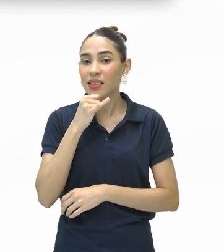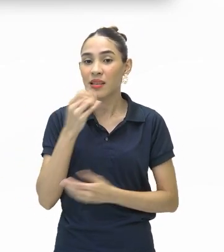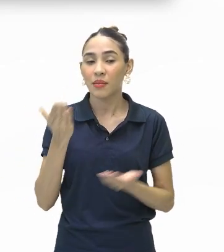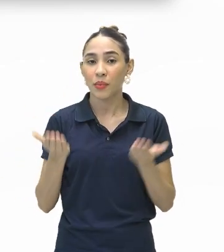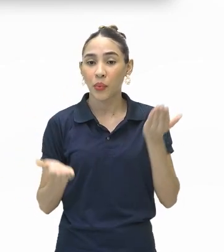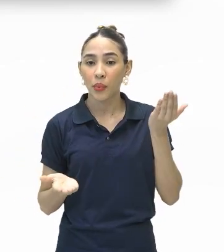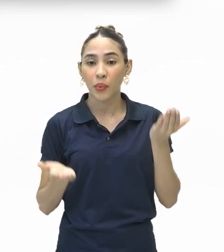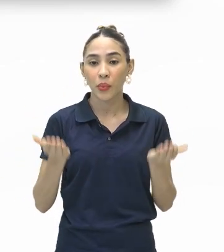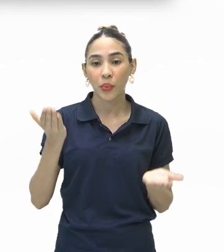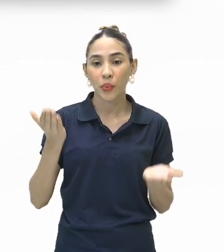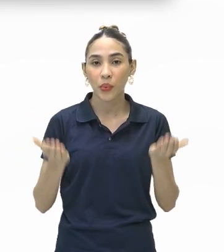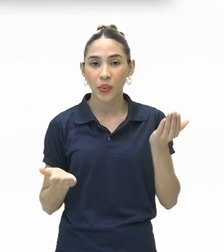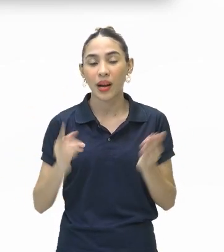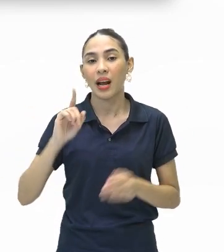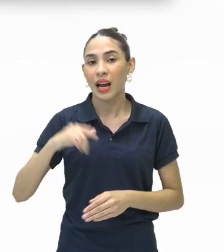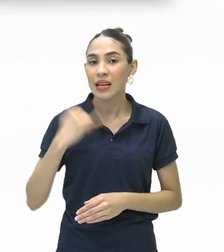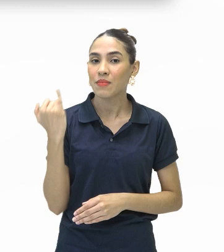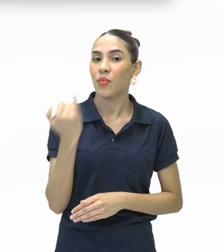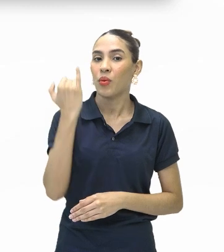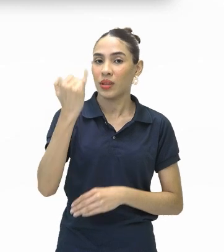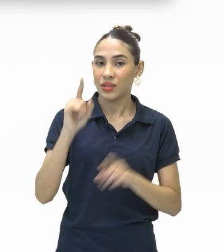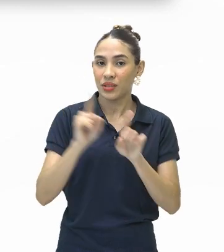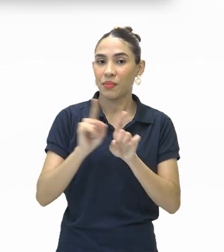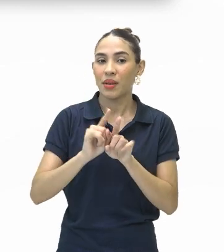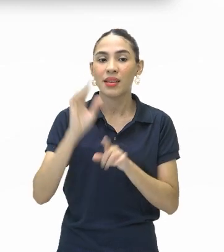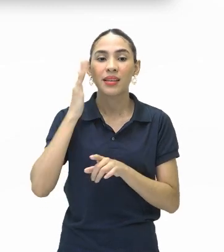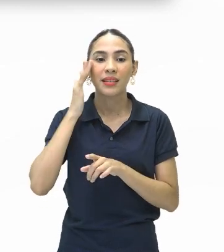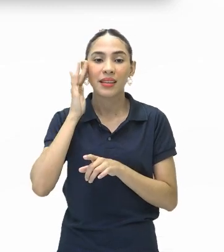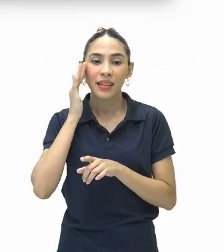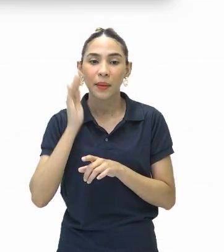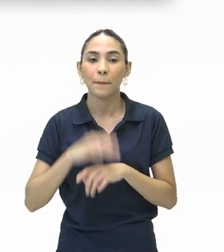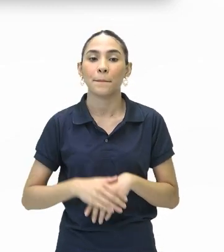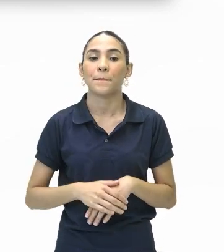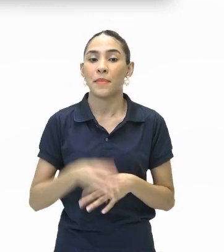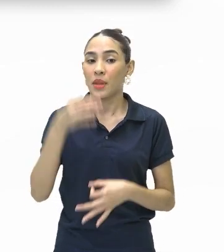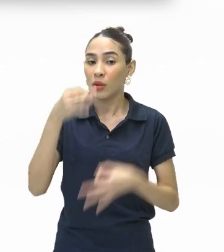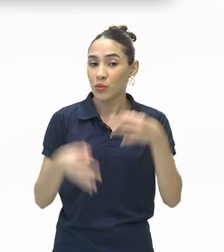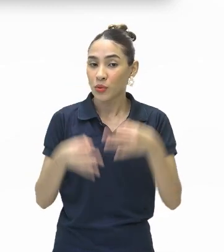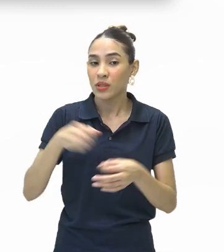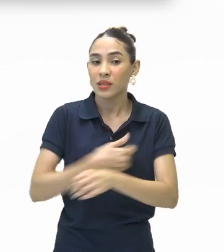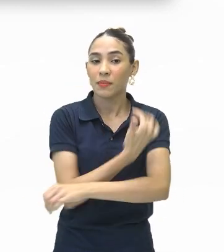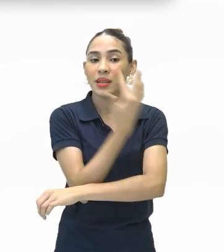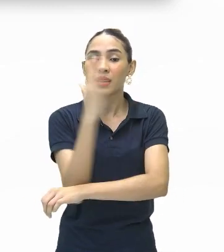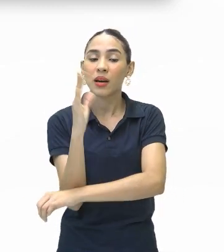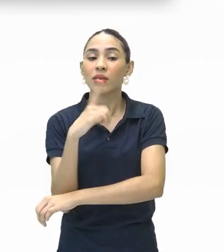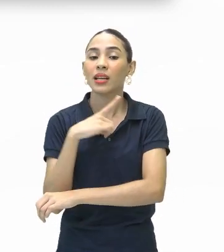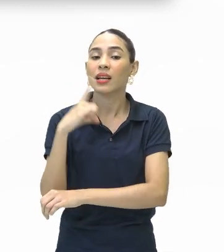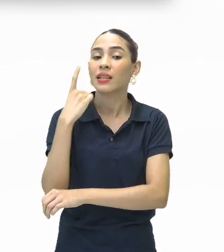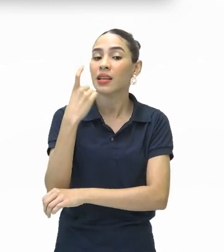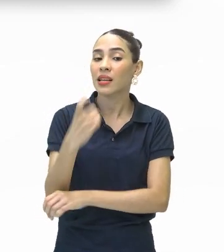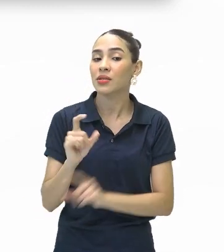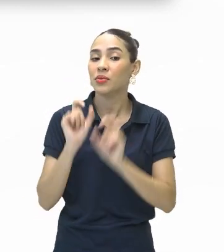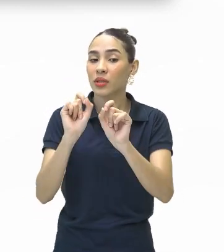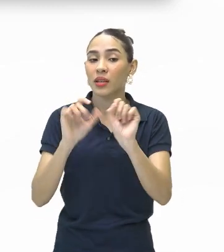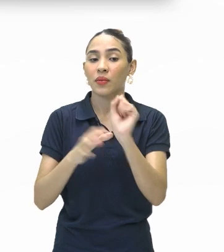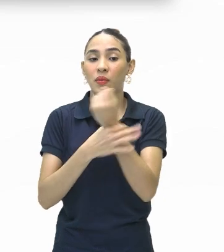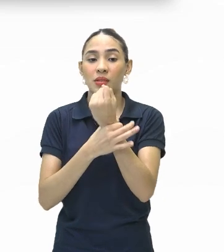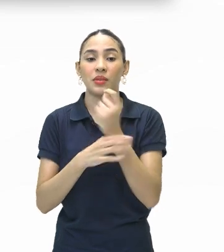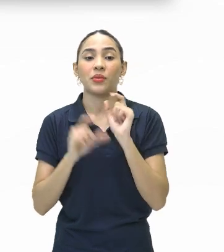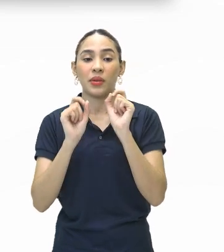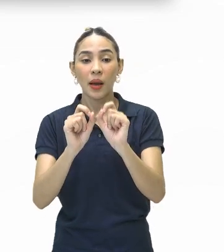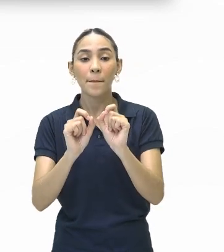balança, então, né, é fundamental entender isso daí. A justiça ambiental busca o quê? Garantir